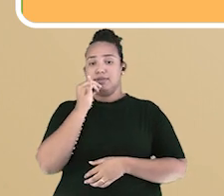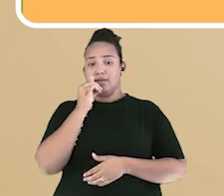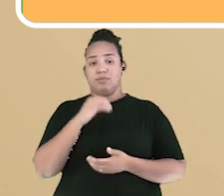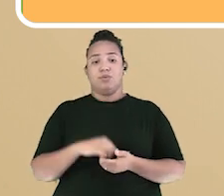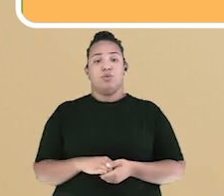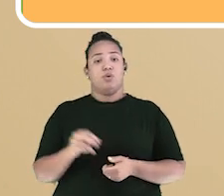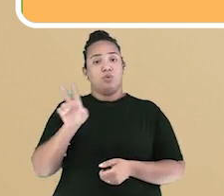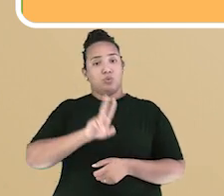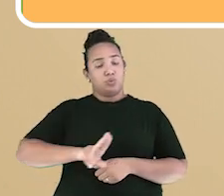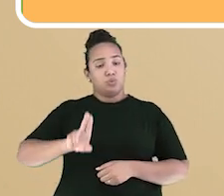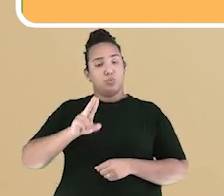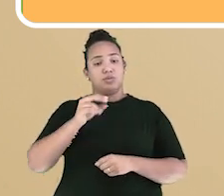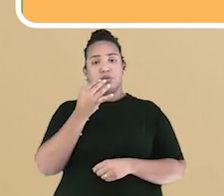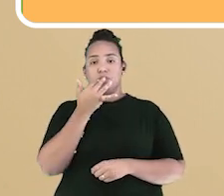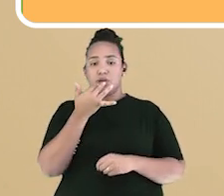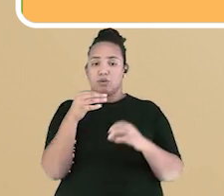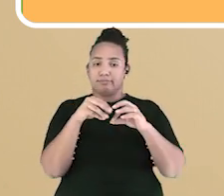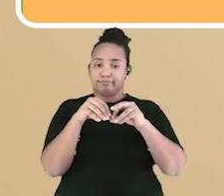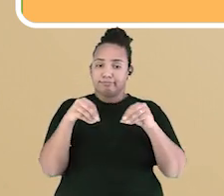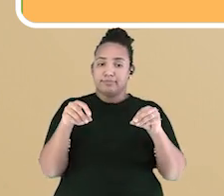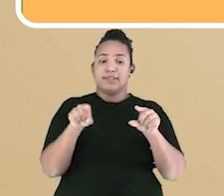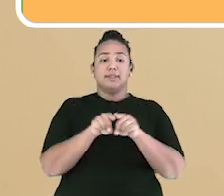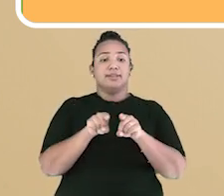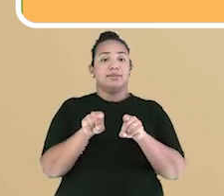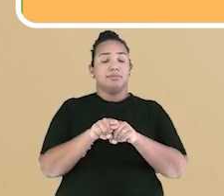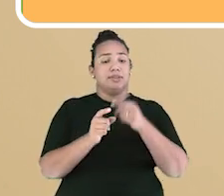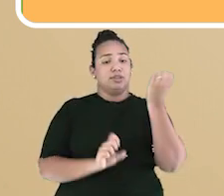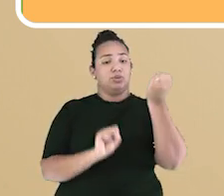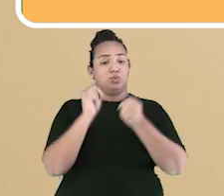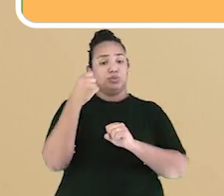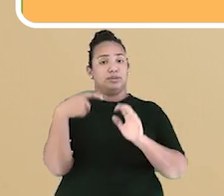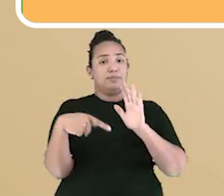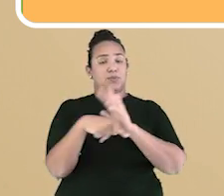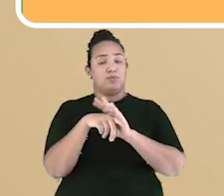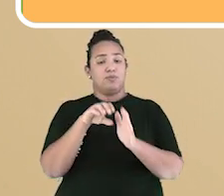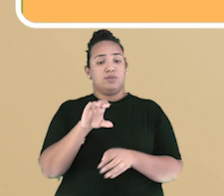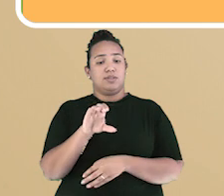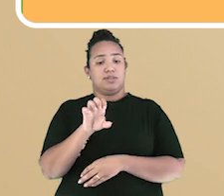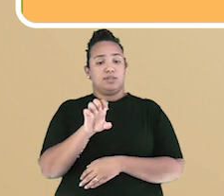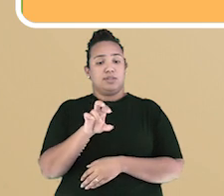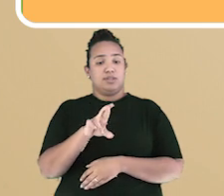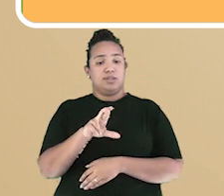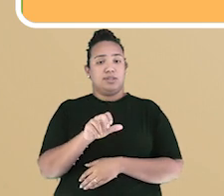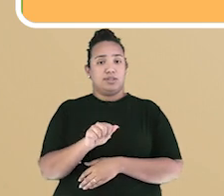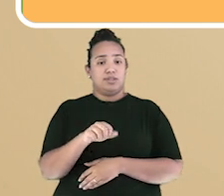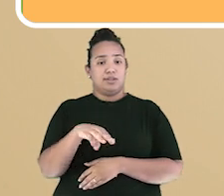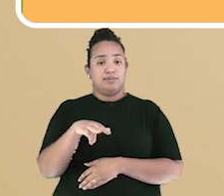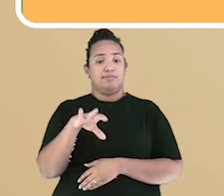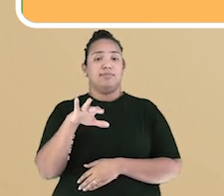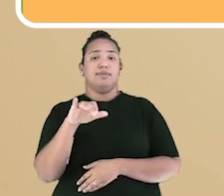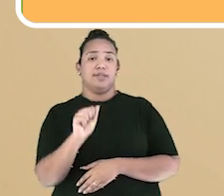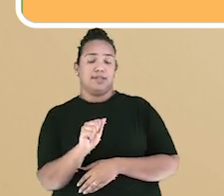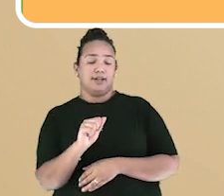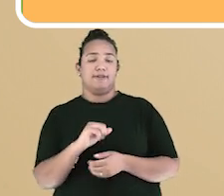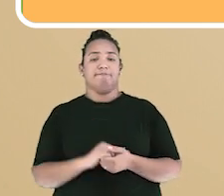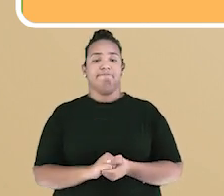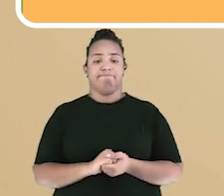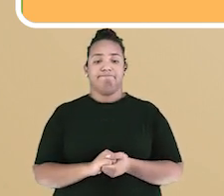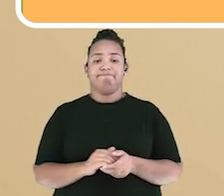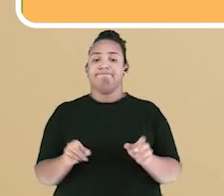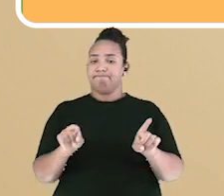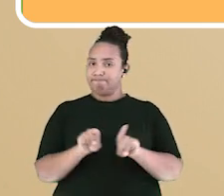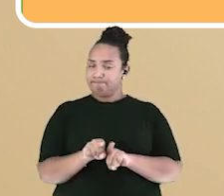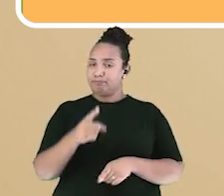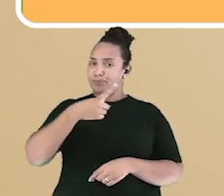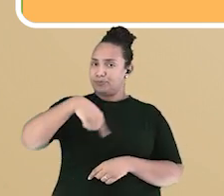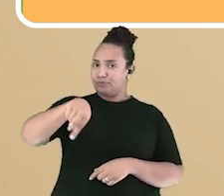onde é usado como pigmento, pela indústria de cerâmica também, onde ele faz parte dos acabamentos dos produtos. Além disso, aquele uso que a